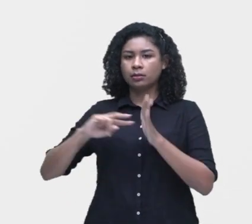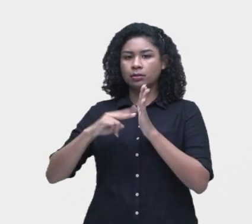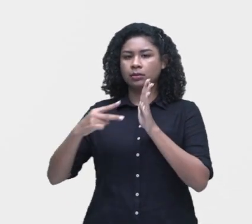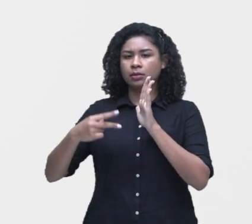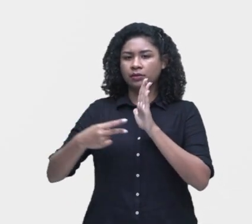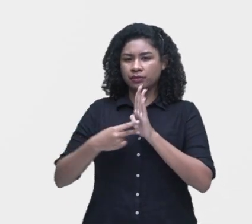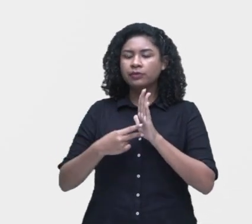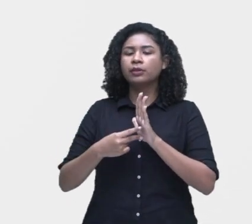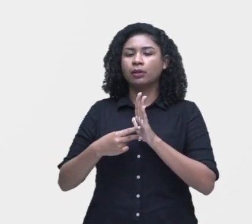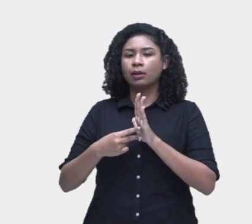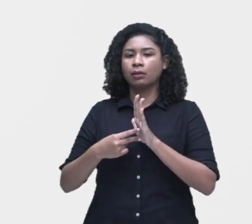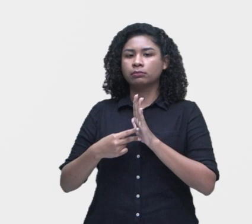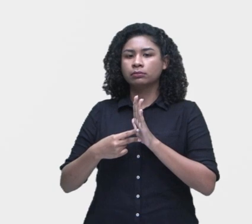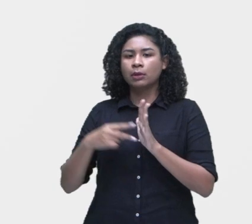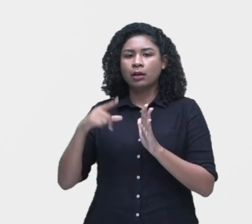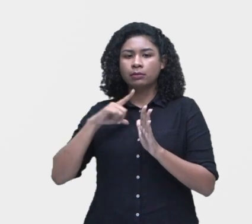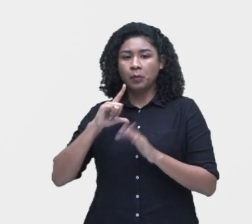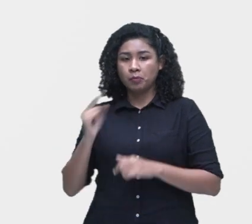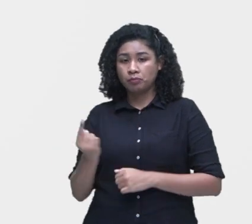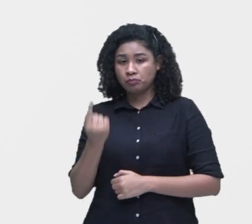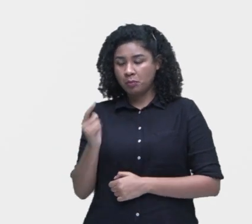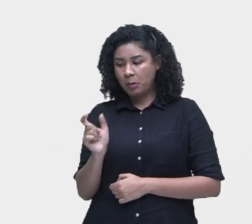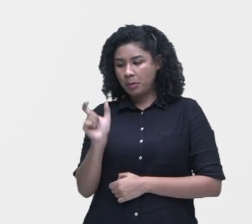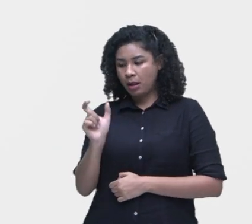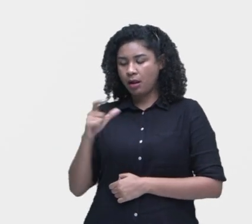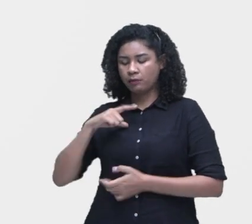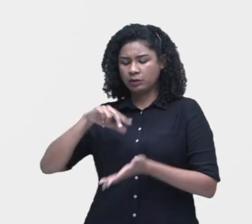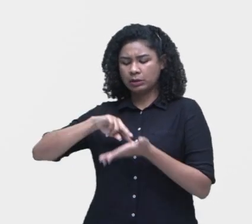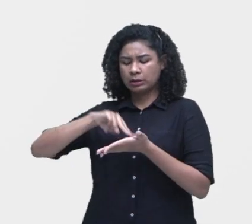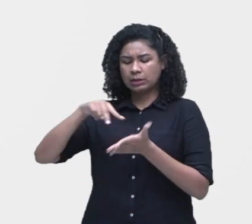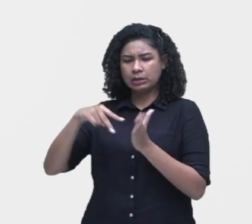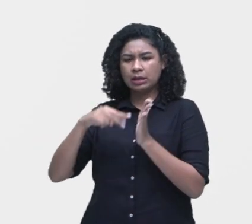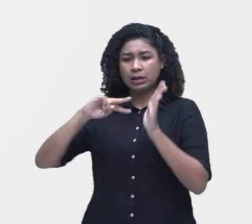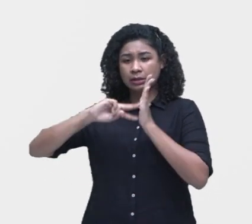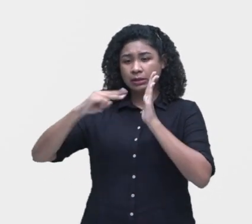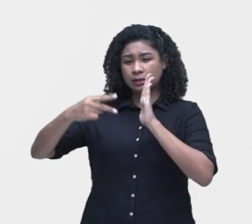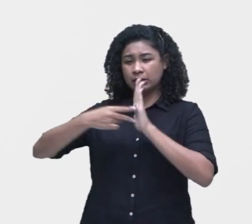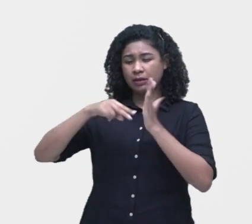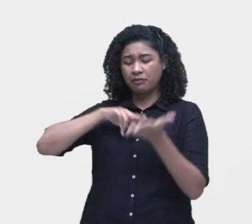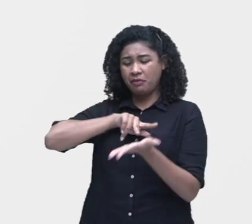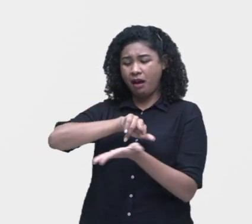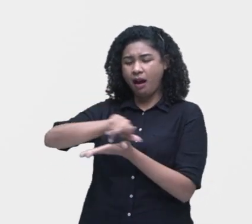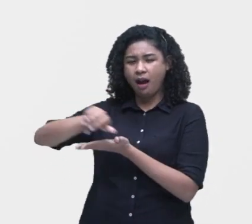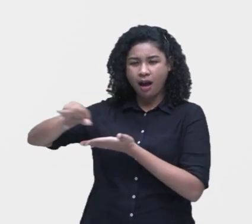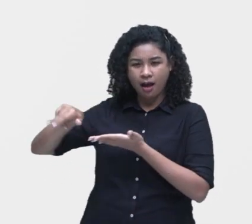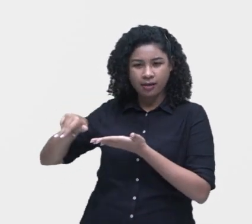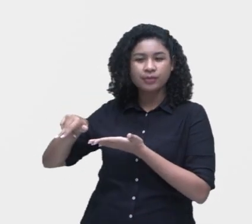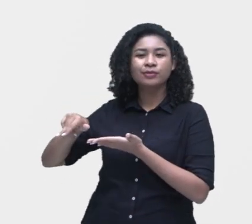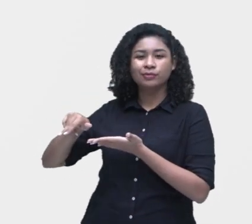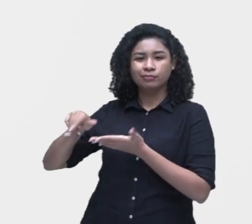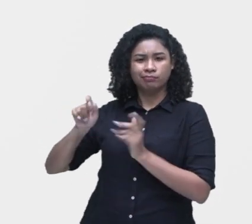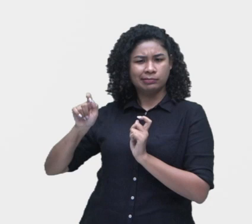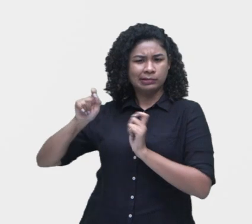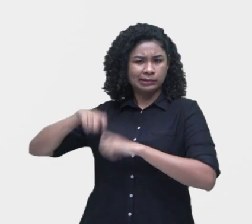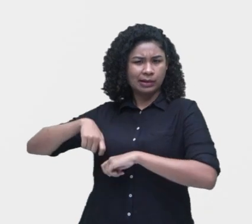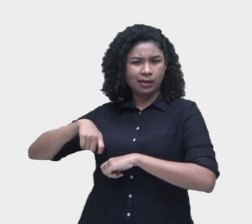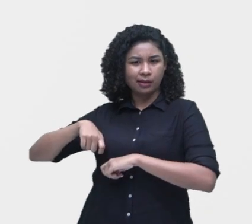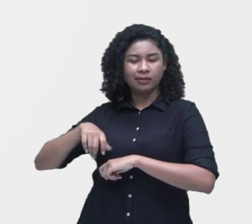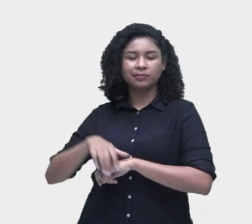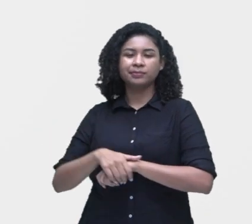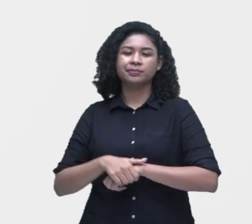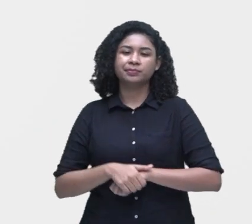nos vários sentidos que uma palavra pode apresentar, de um mesmo significante, né, de uma